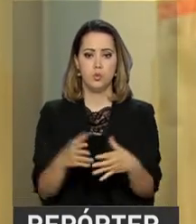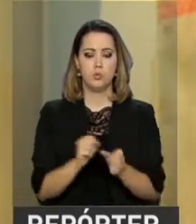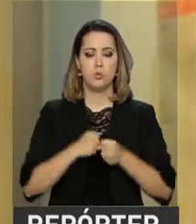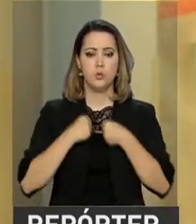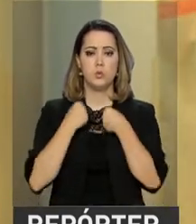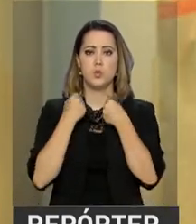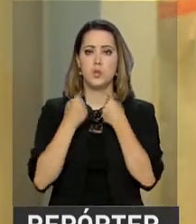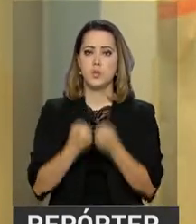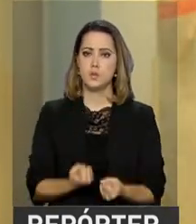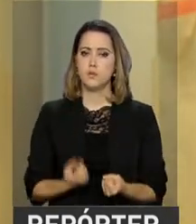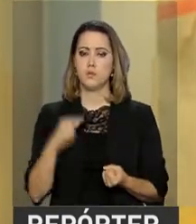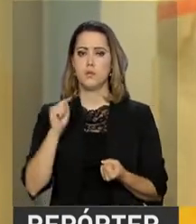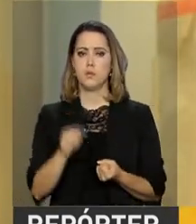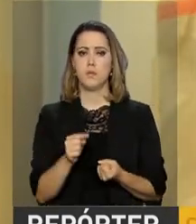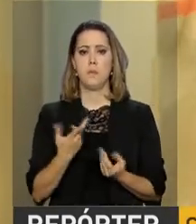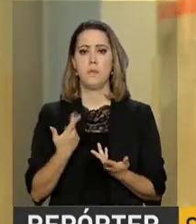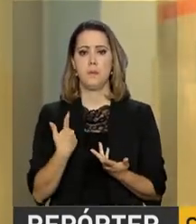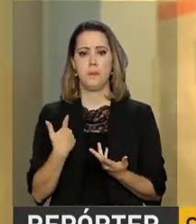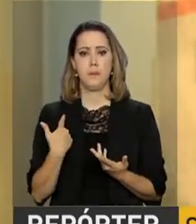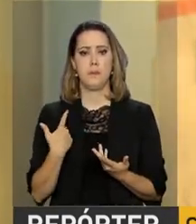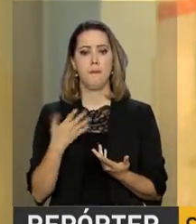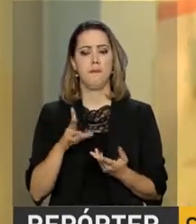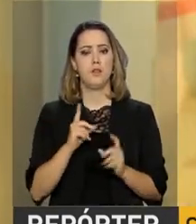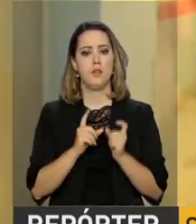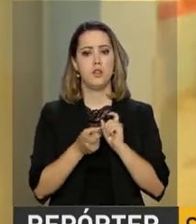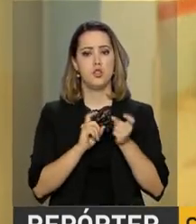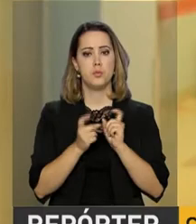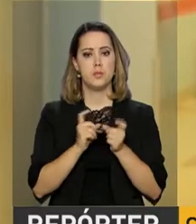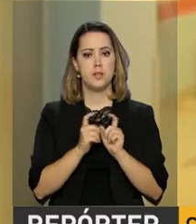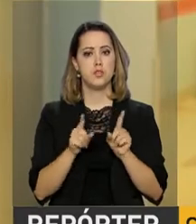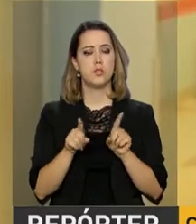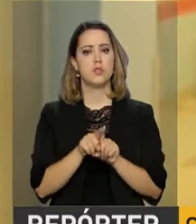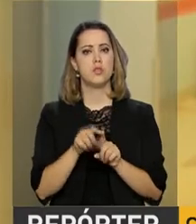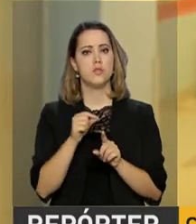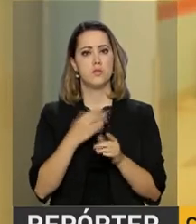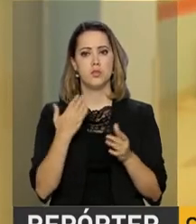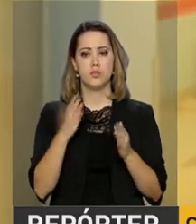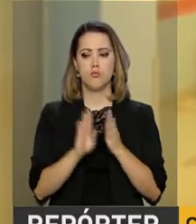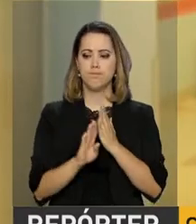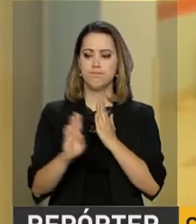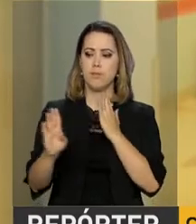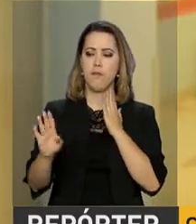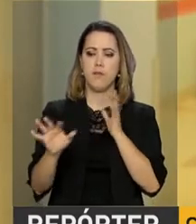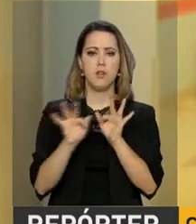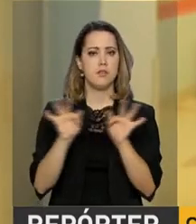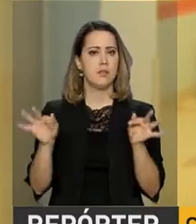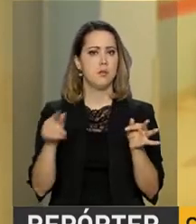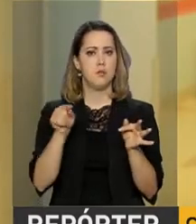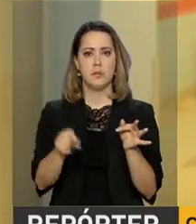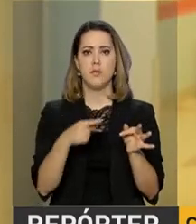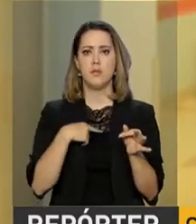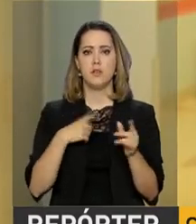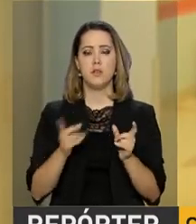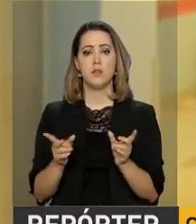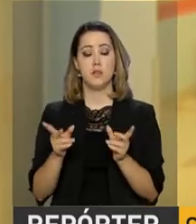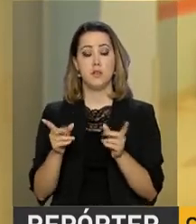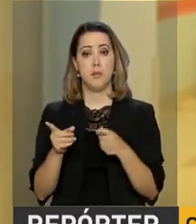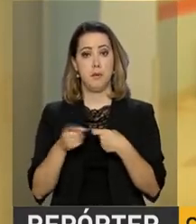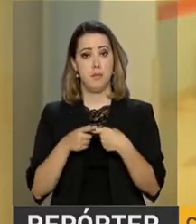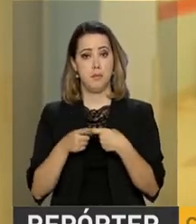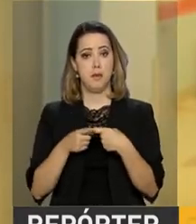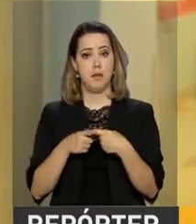forçosa é tanto polícia administrativa nessa limpeza digamos assim na fila como dos médicos e da enfermagem